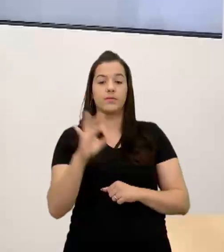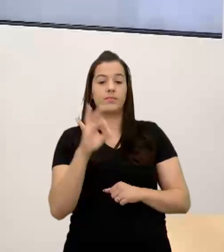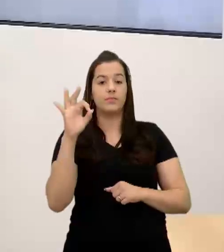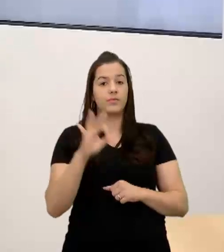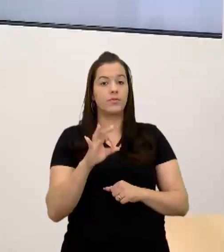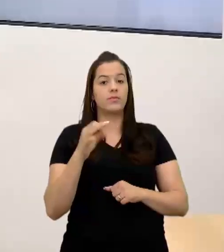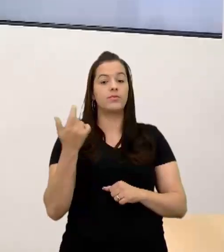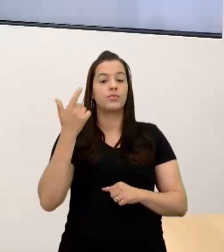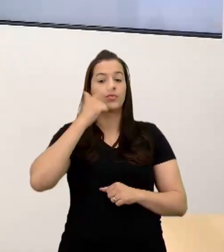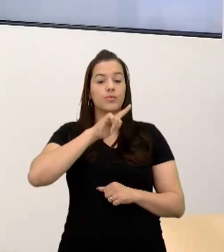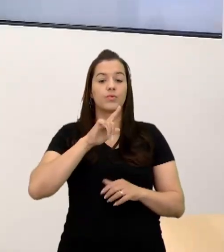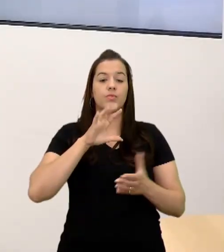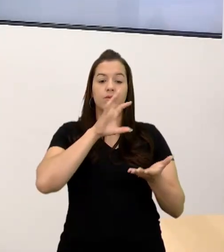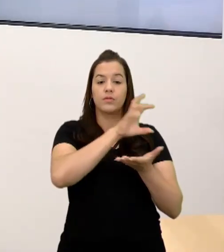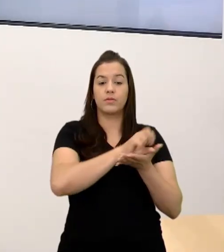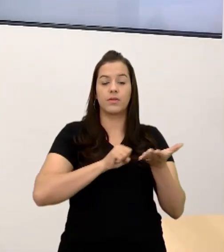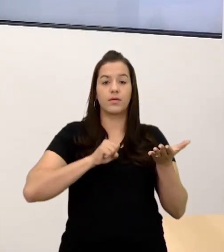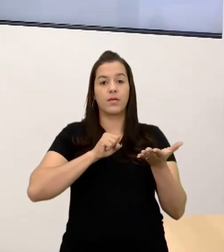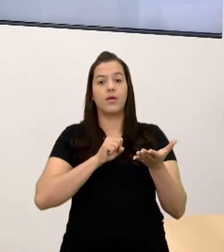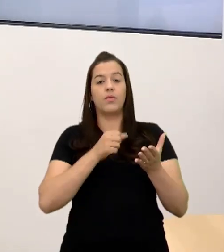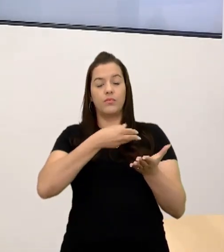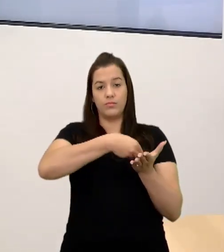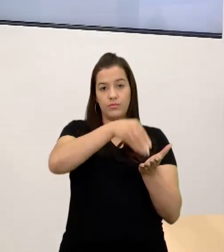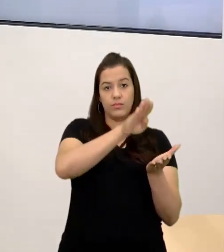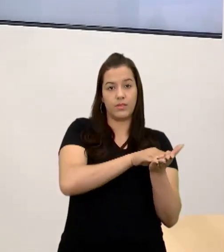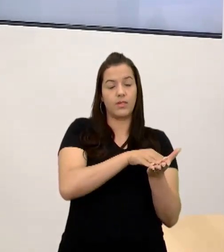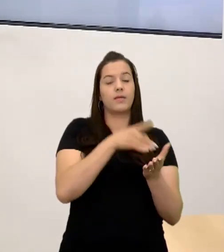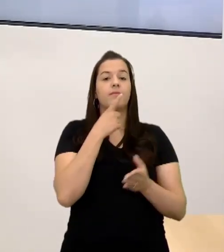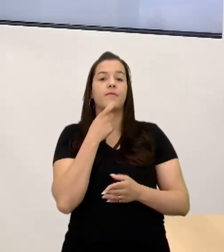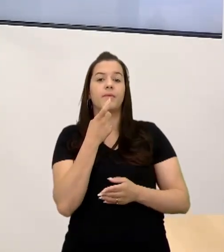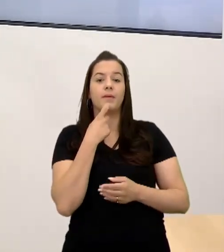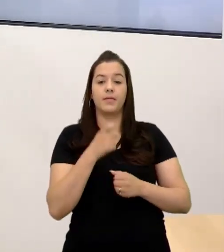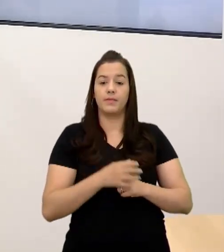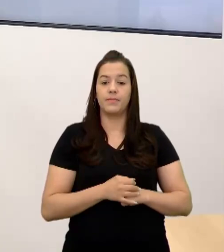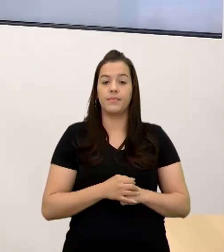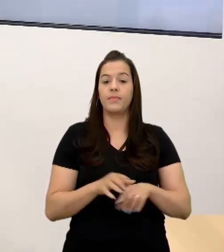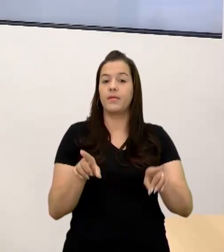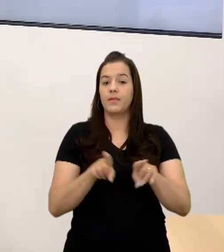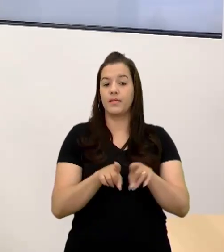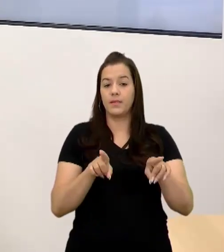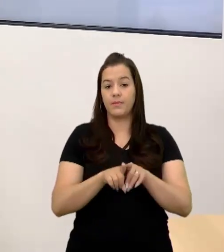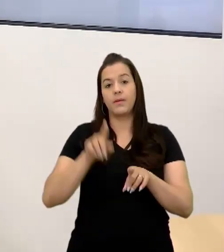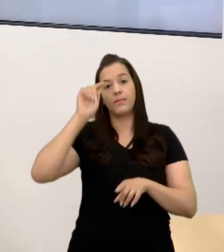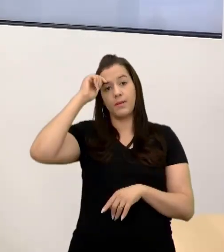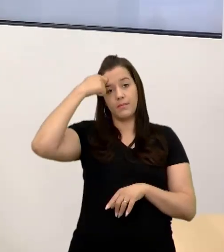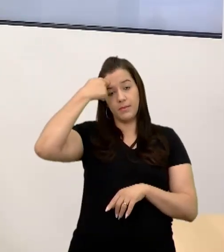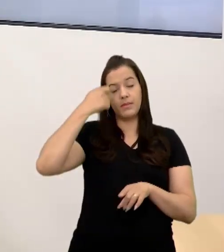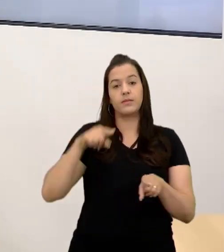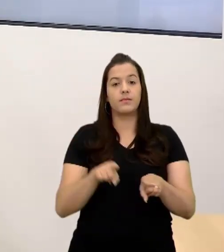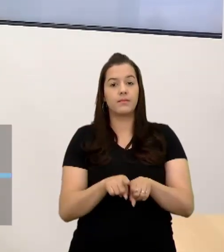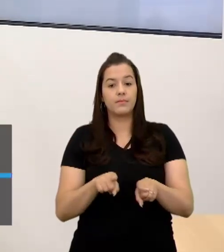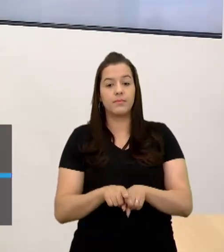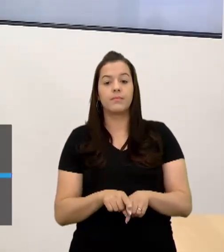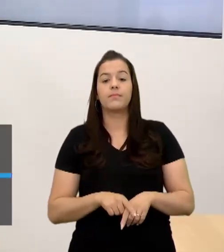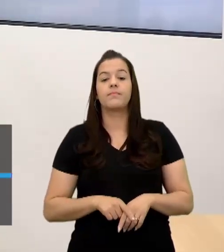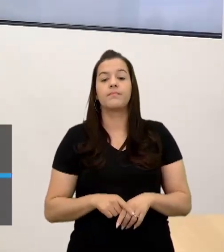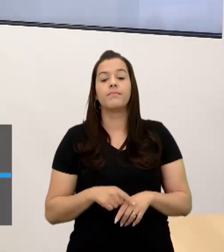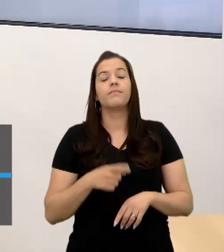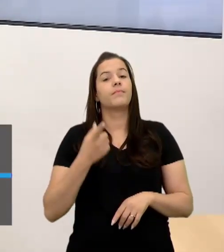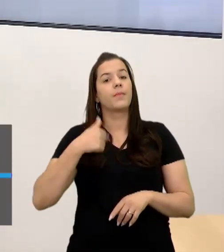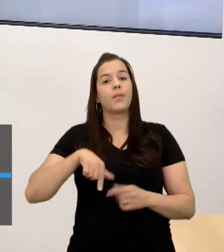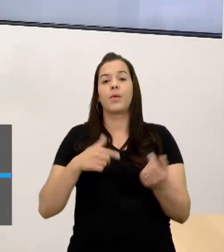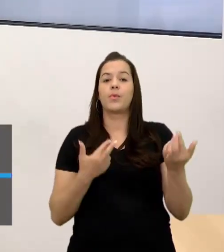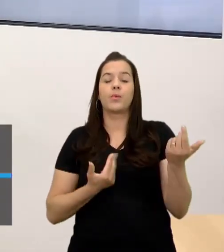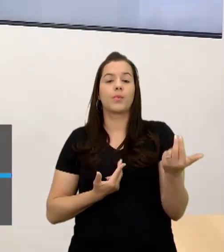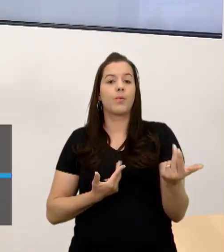chance de sacar uma carta aí, né, na cor vermelha. E o mesmo vale para a carta preta. Viu, pessoal? A mesma chance